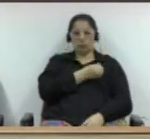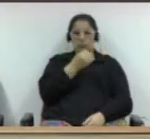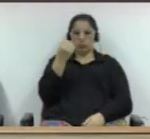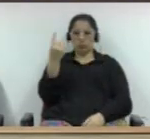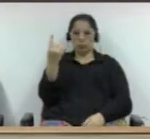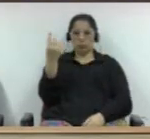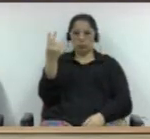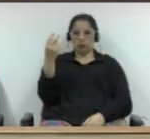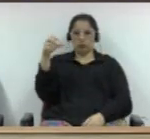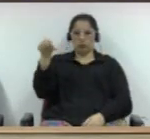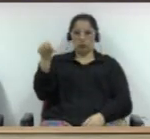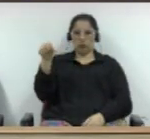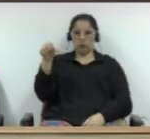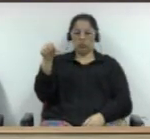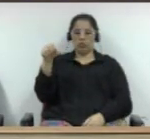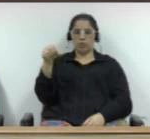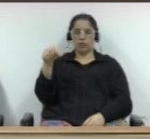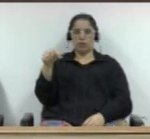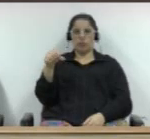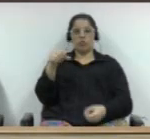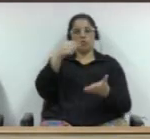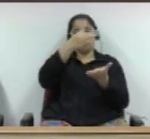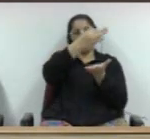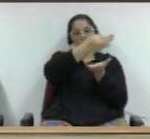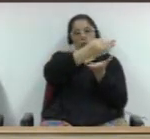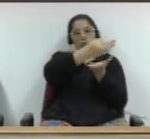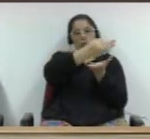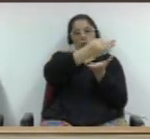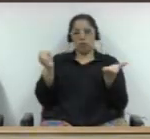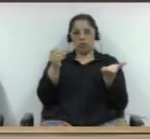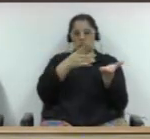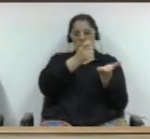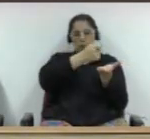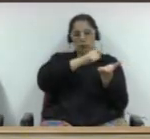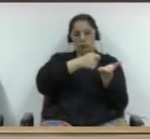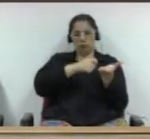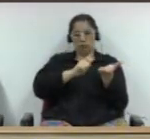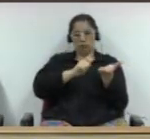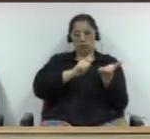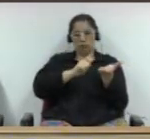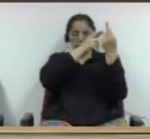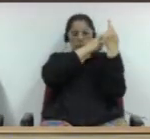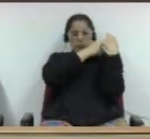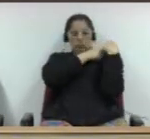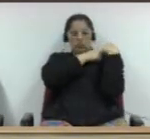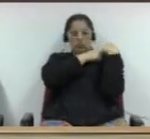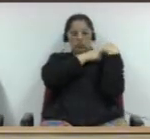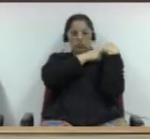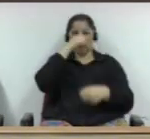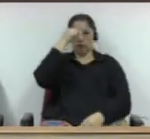129/2015, o qual terá a seguinte redação. Autor, vereador Wilson Nunes Cerqueira.